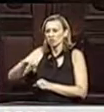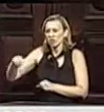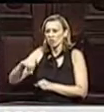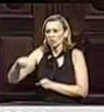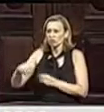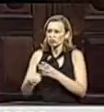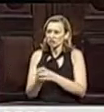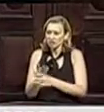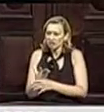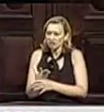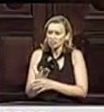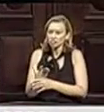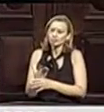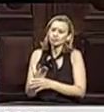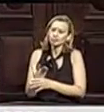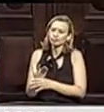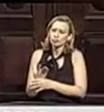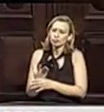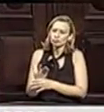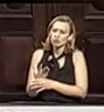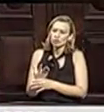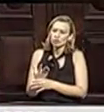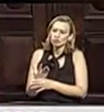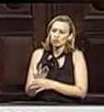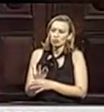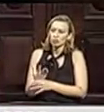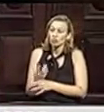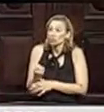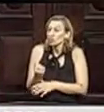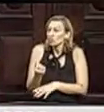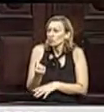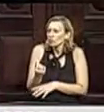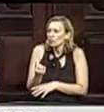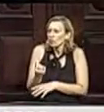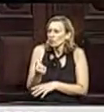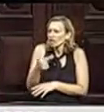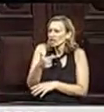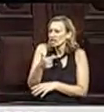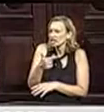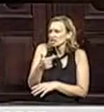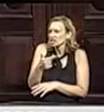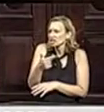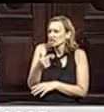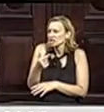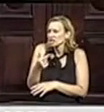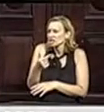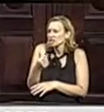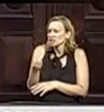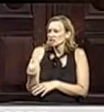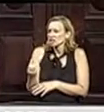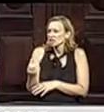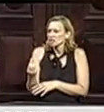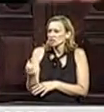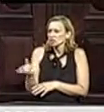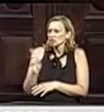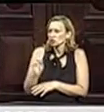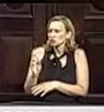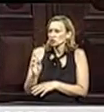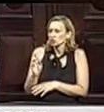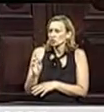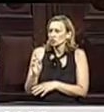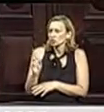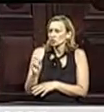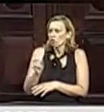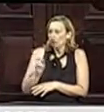Repetro, o preço do barril era da ordem de 16 dólares. Começou o ano com 12, terminou